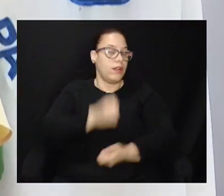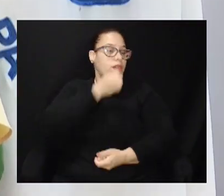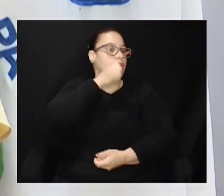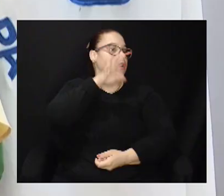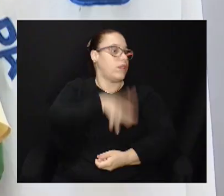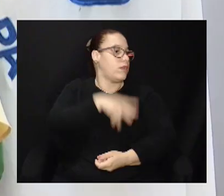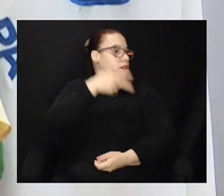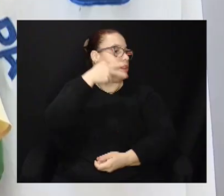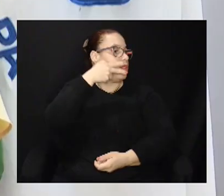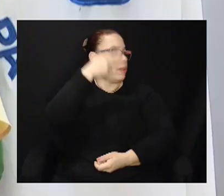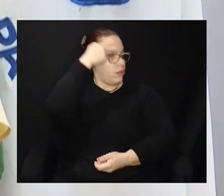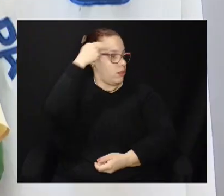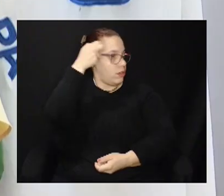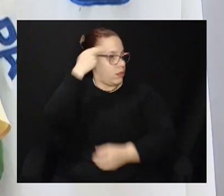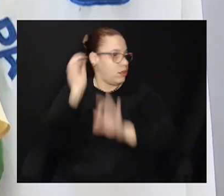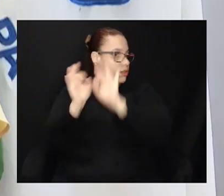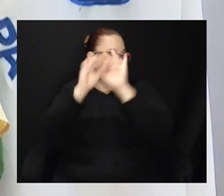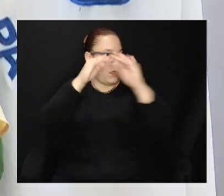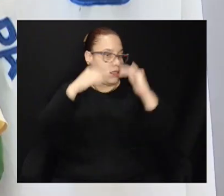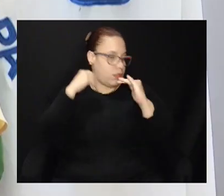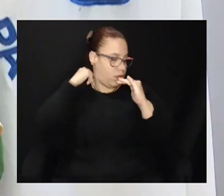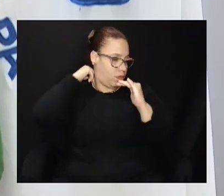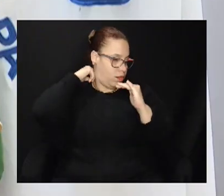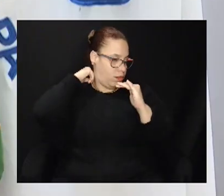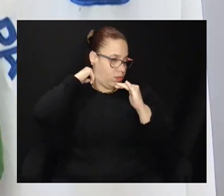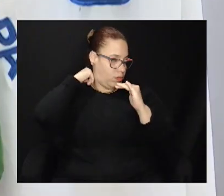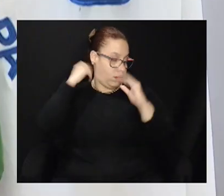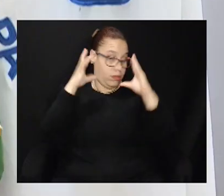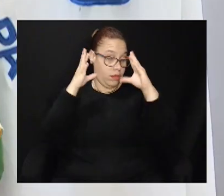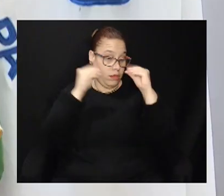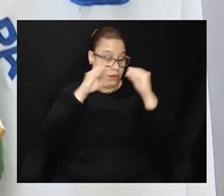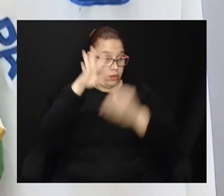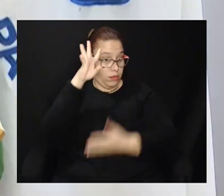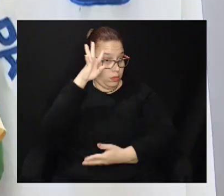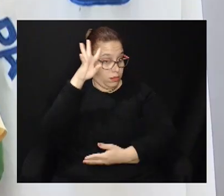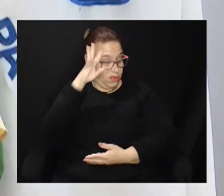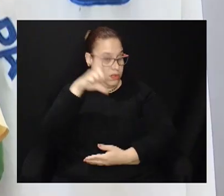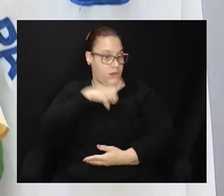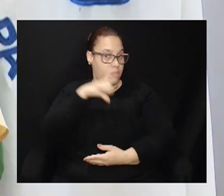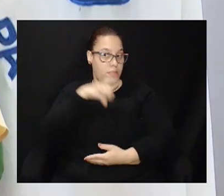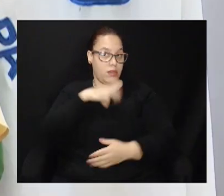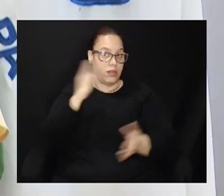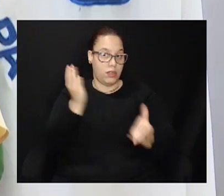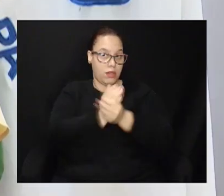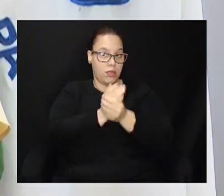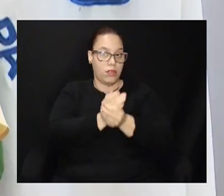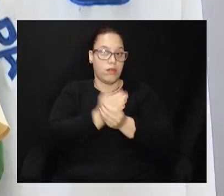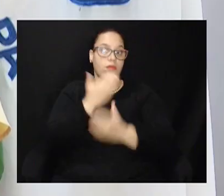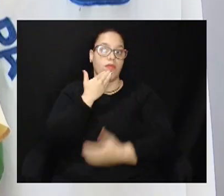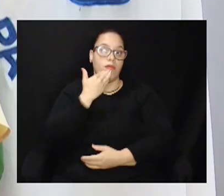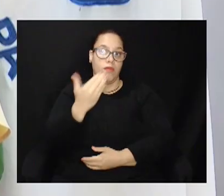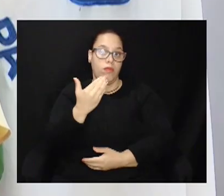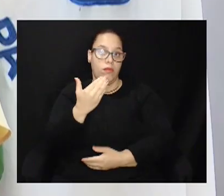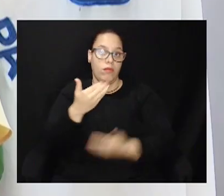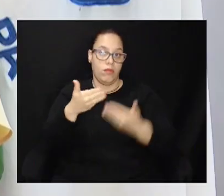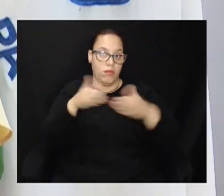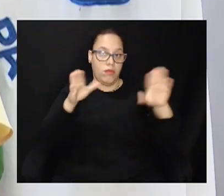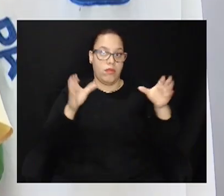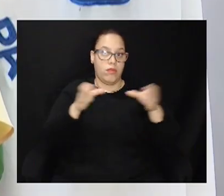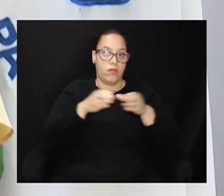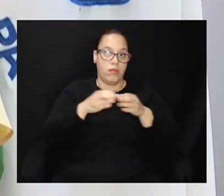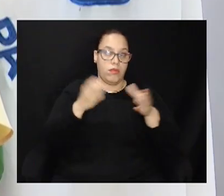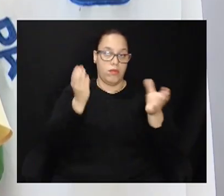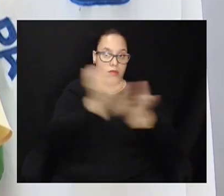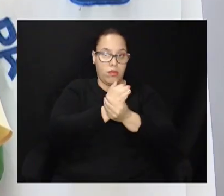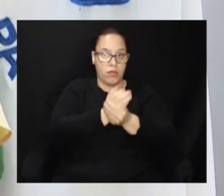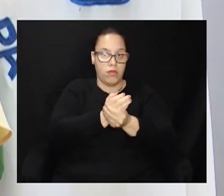Boa tarde a você que nos assiste. Na noite desta quarta-feira, nós tivemos o arquivamento do pedido de abertura de comissão processante por